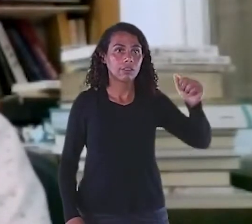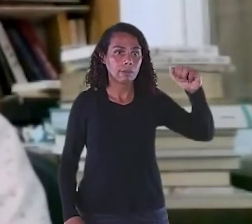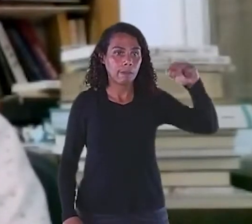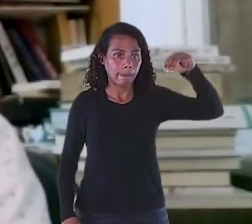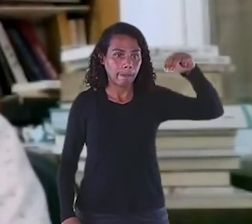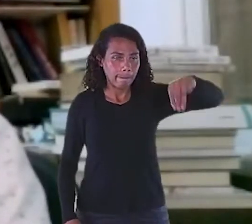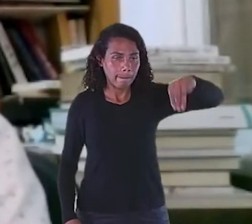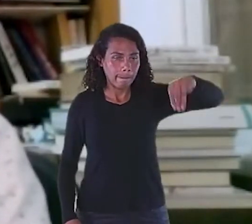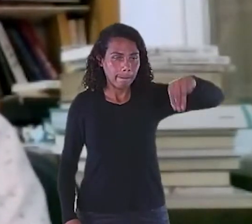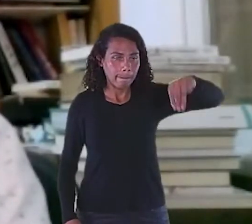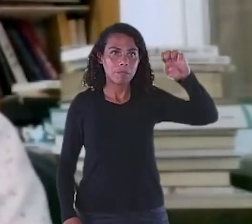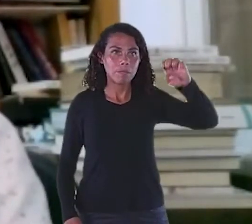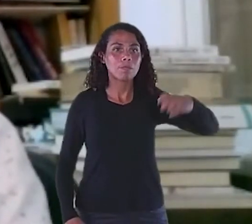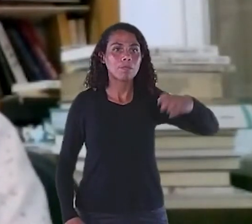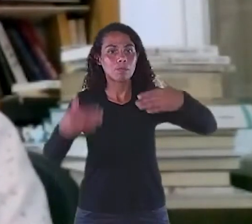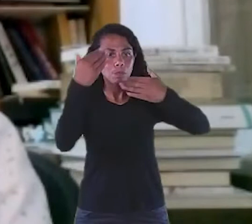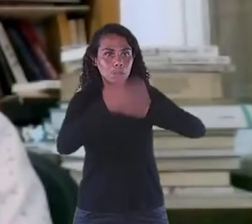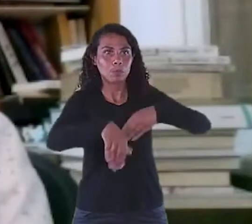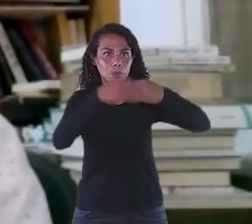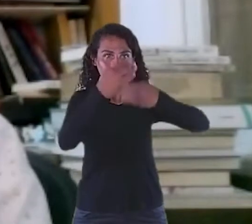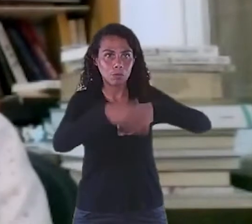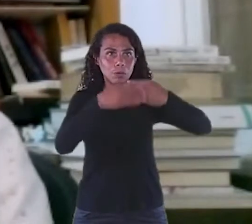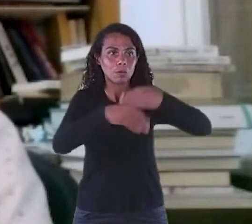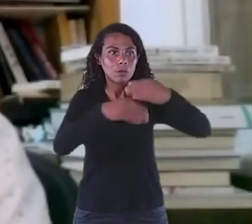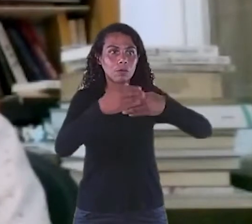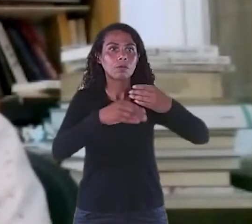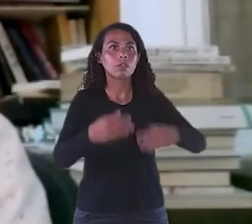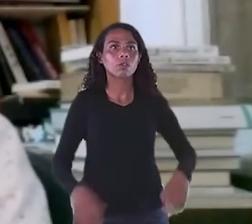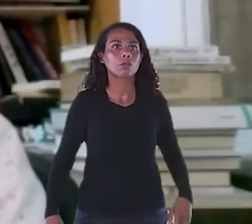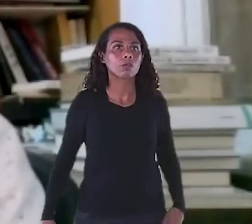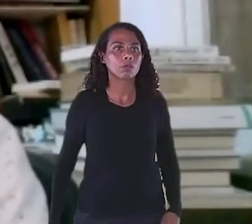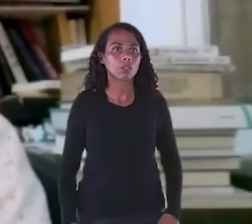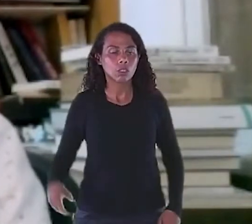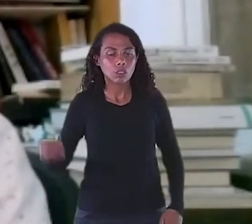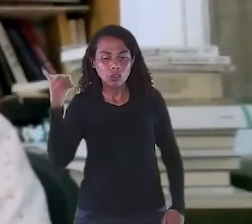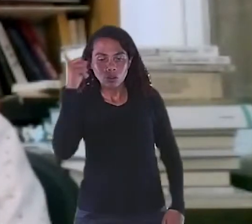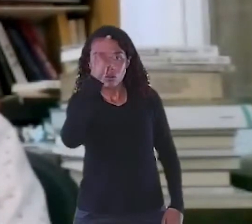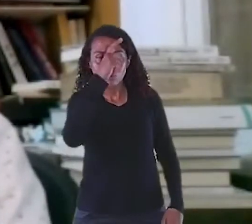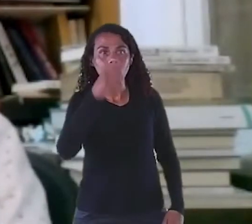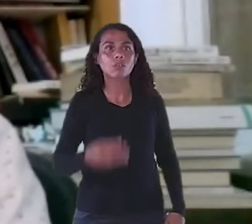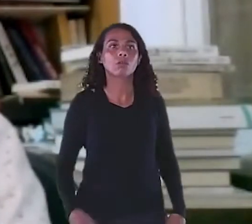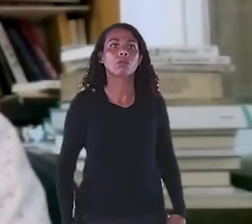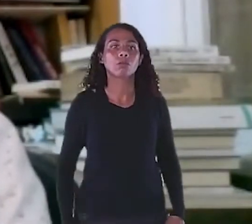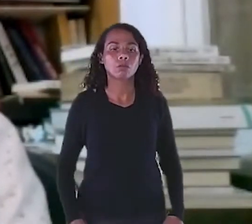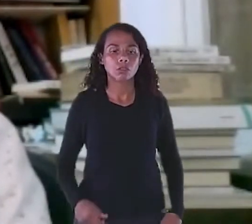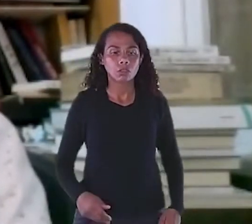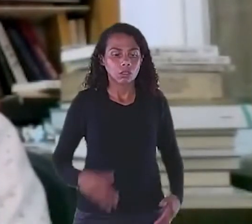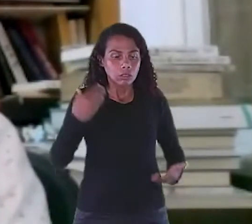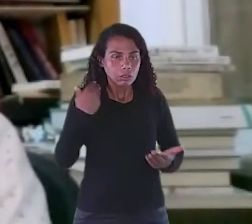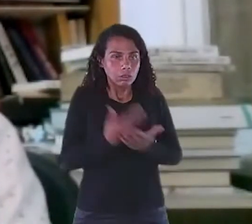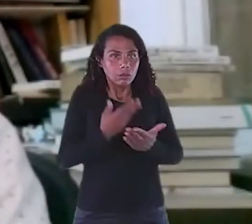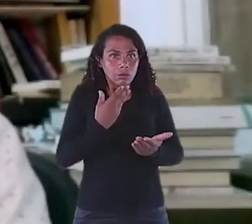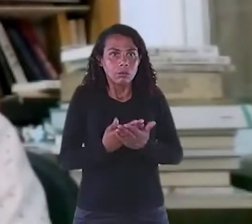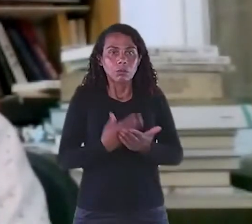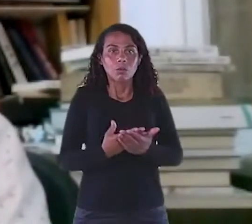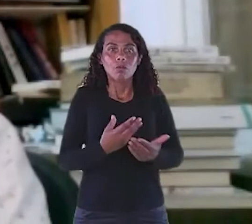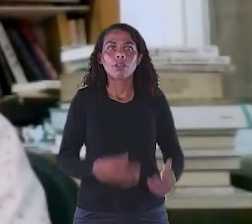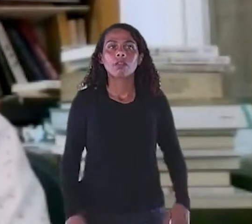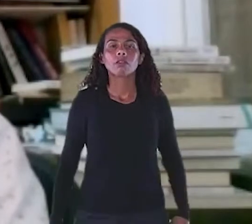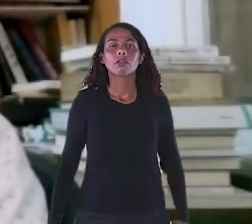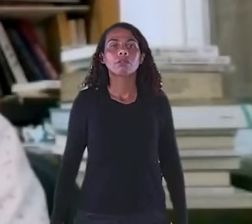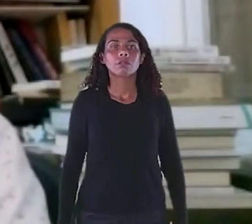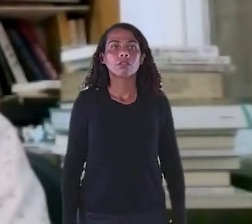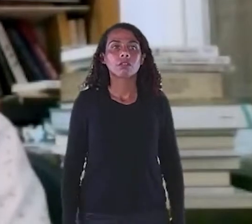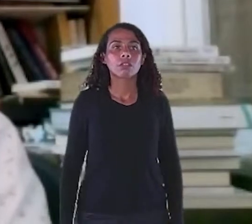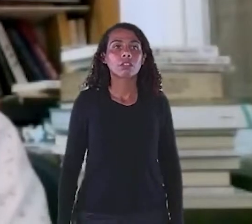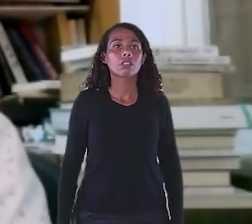vastíssimo, que eram 2 quadras, sem muros, porque o Niemeyer achava que não devia ter muros, um